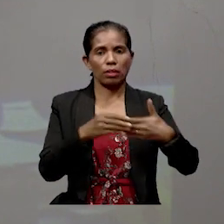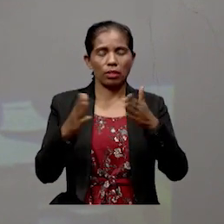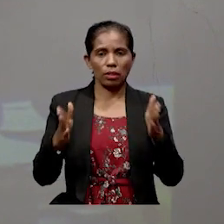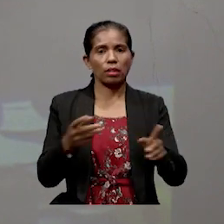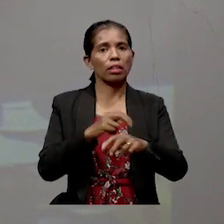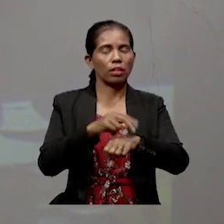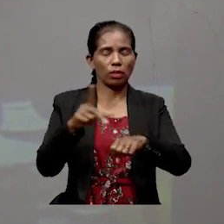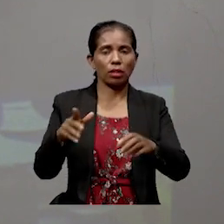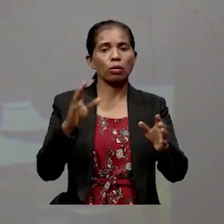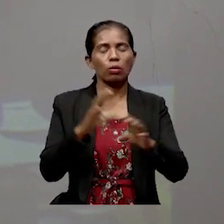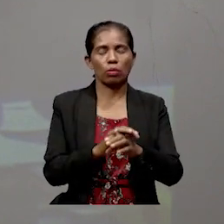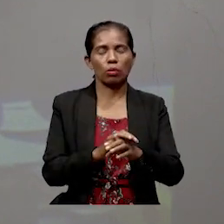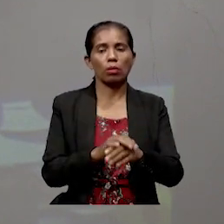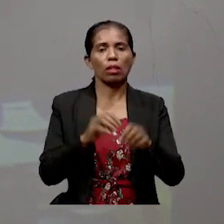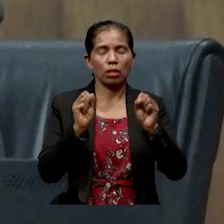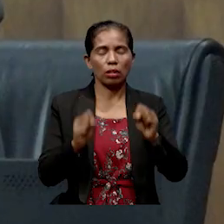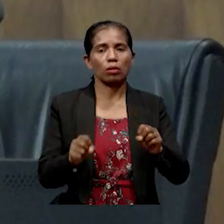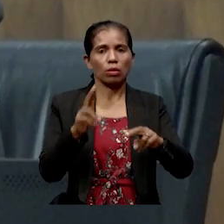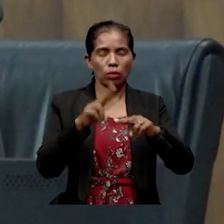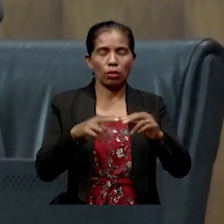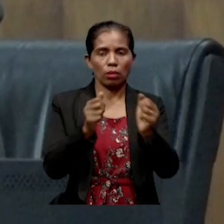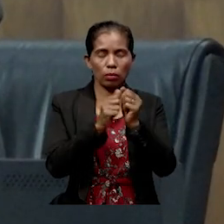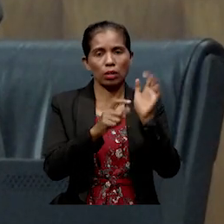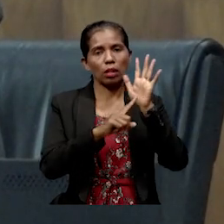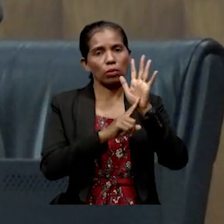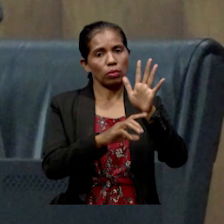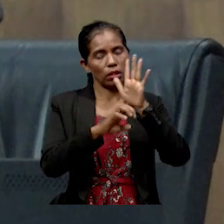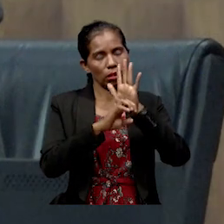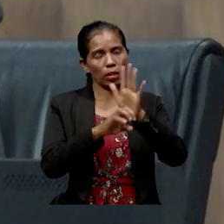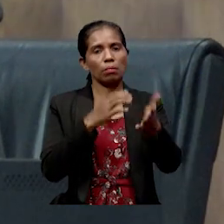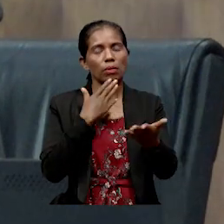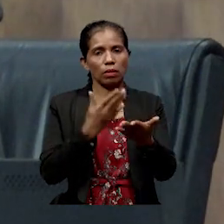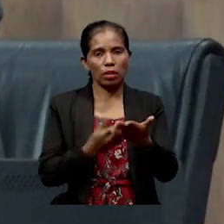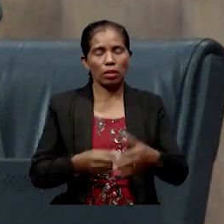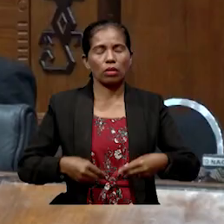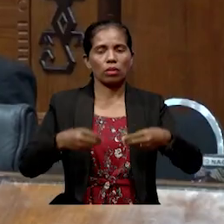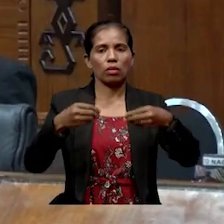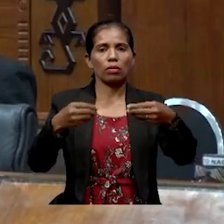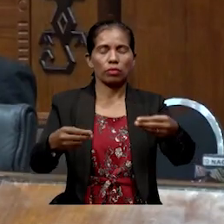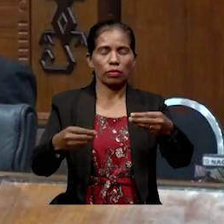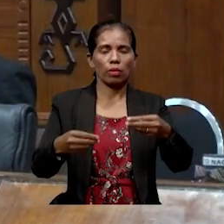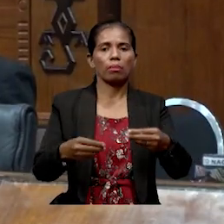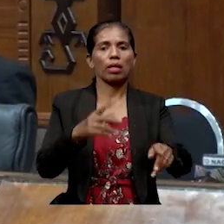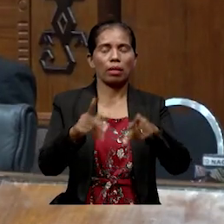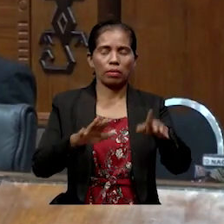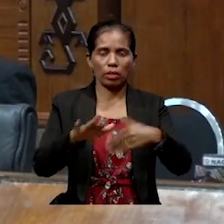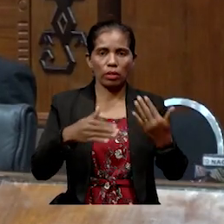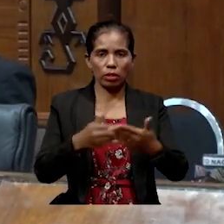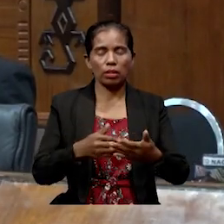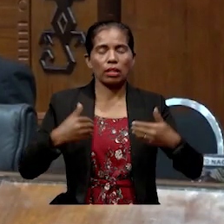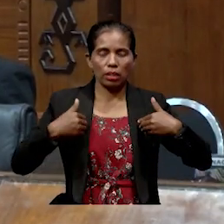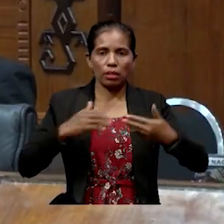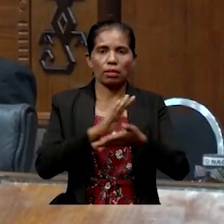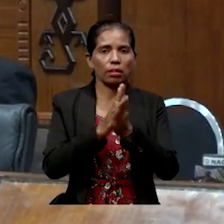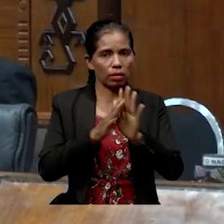ho ditur hamutuk nune fo exemplo diak no rai herança diak bajera sanfon li husi garante estabilidade